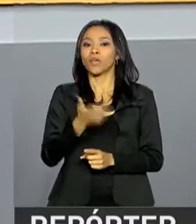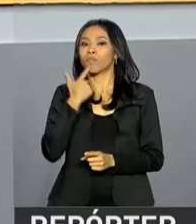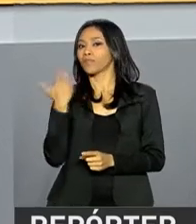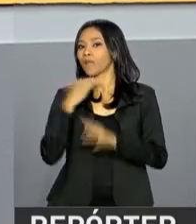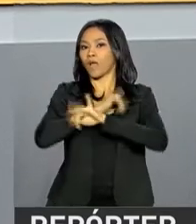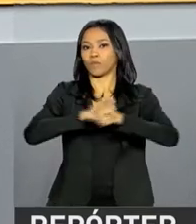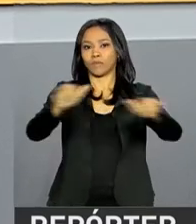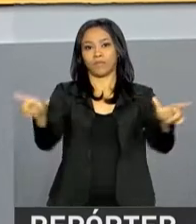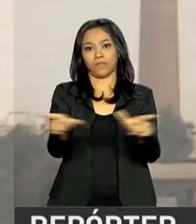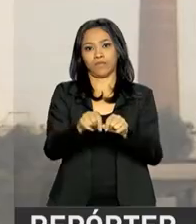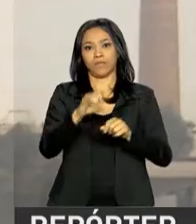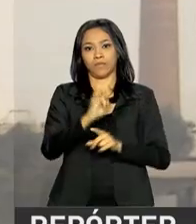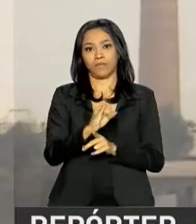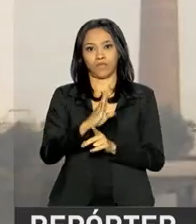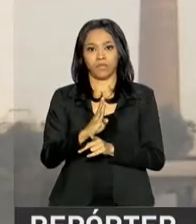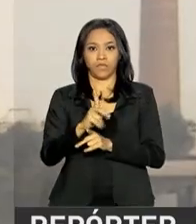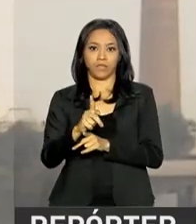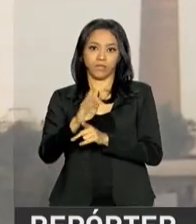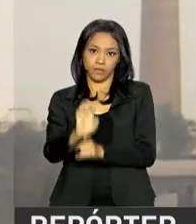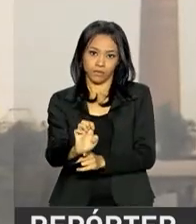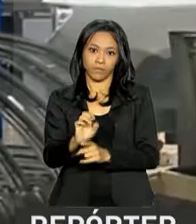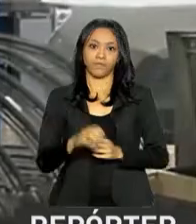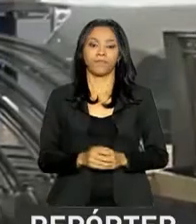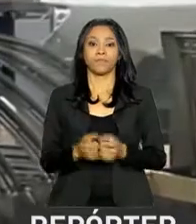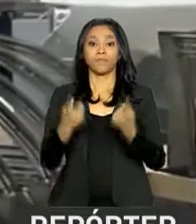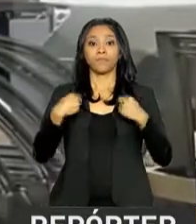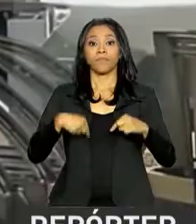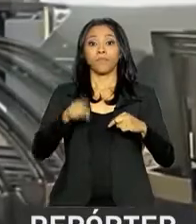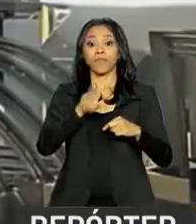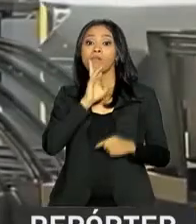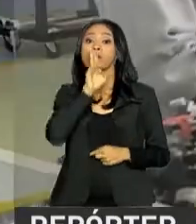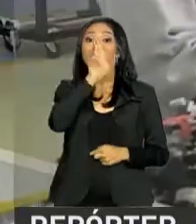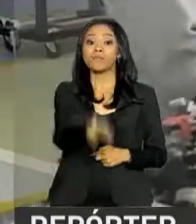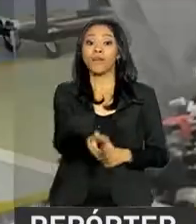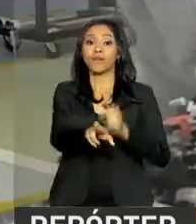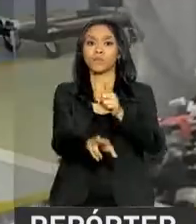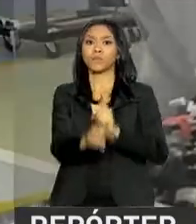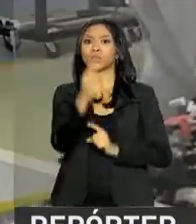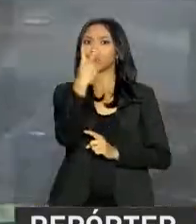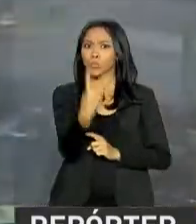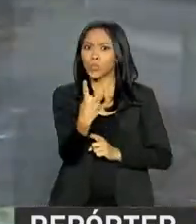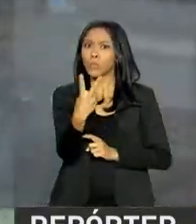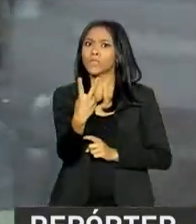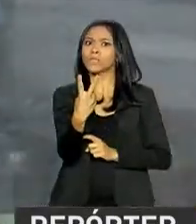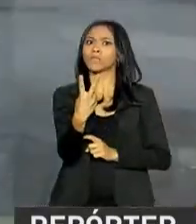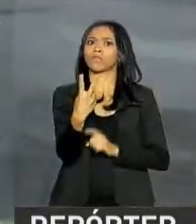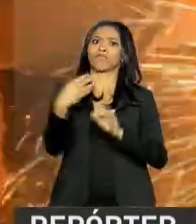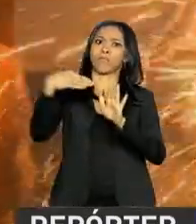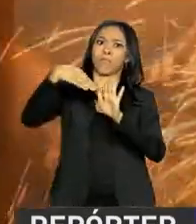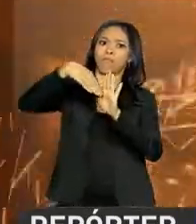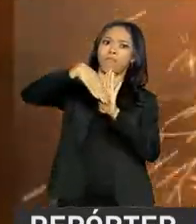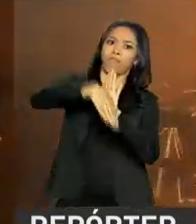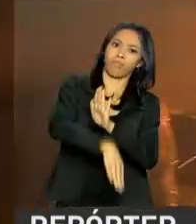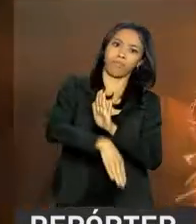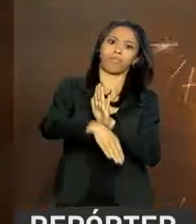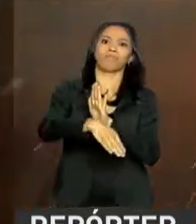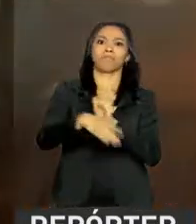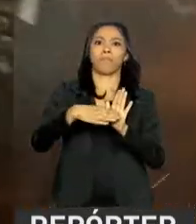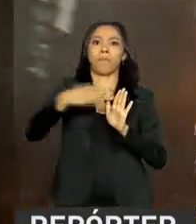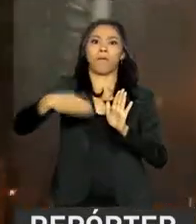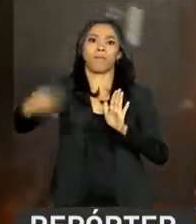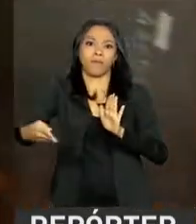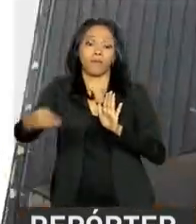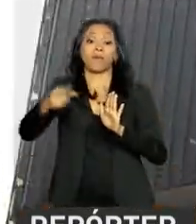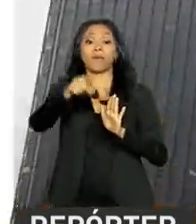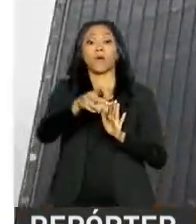ibge o resultado foi registrado após duas quedas seguidas o total do pib no ano passado